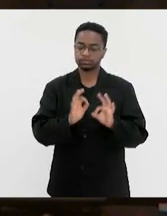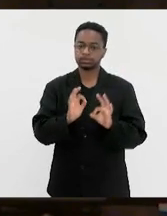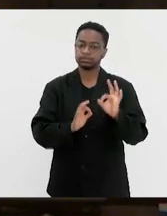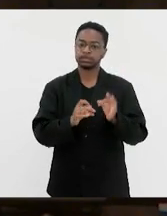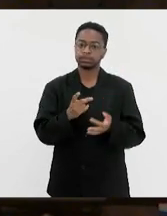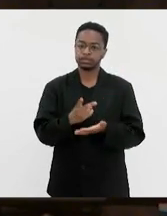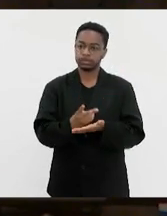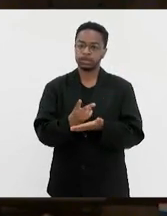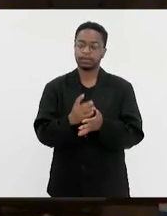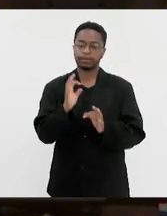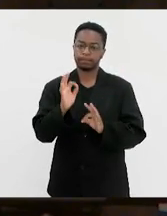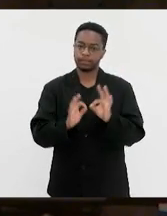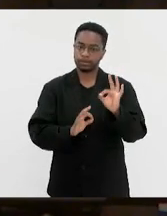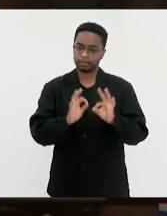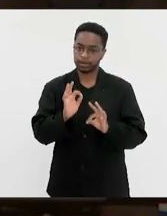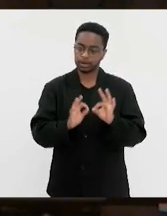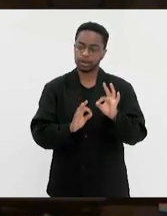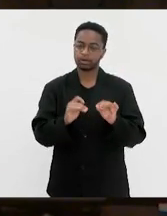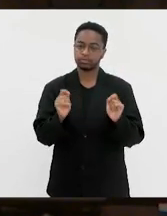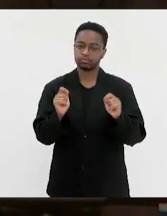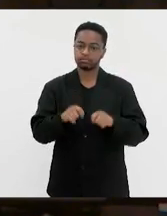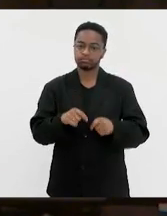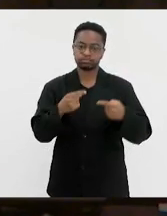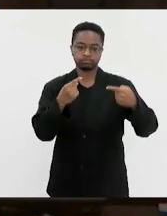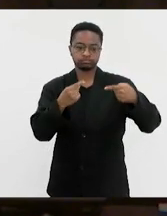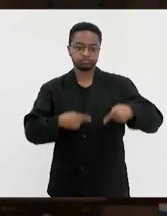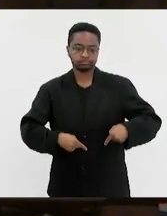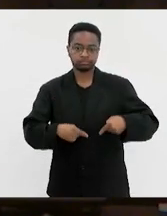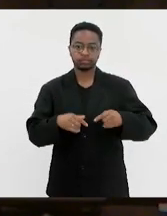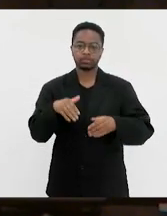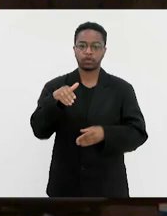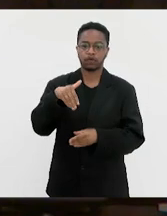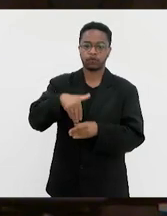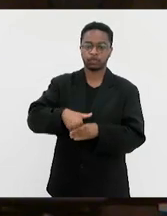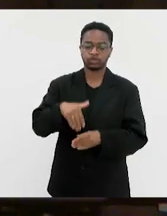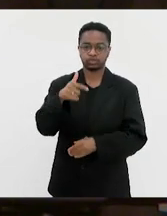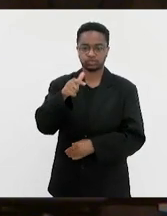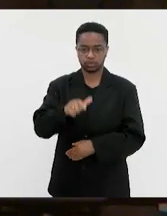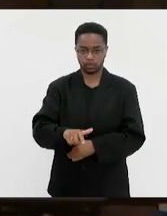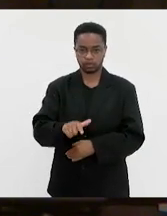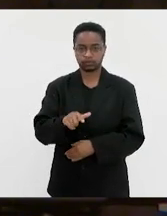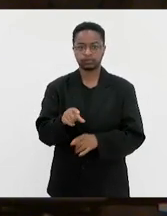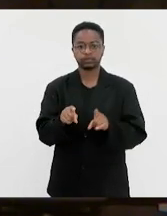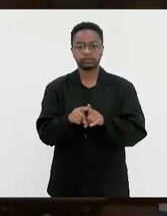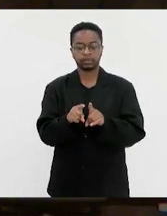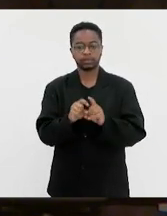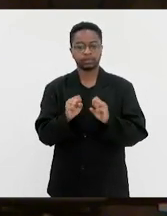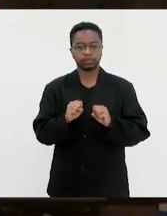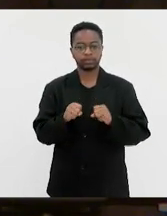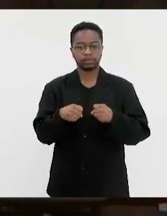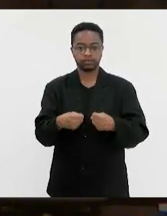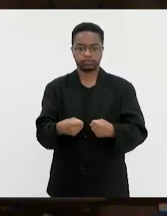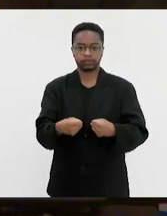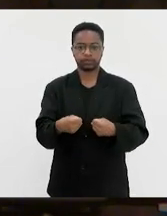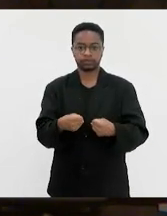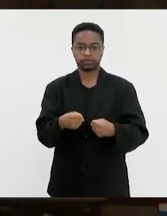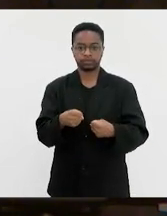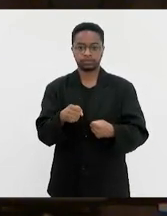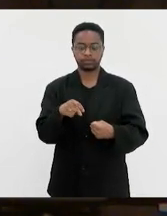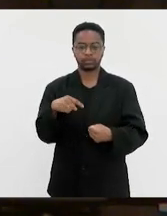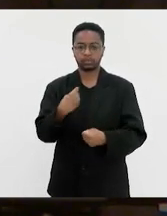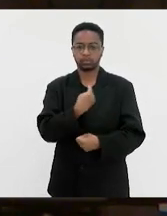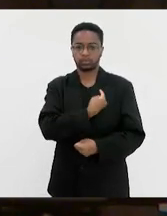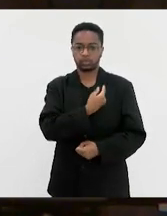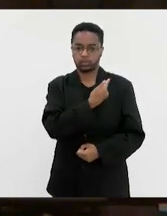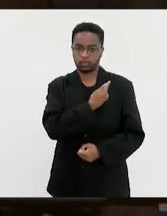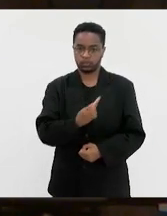preparado para a gente disputar uma eleição novamente e defender, né, o nosso governo em cima